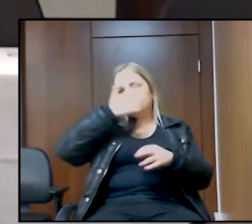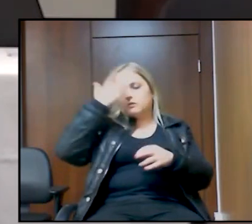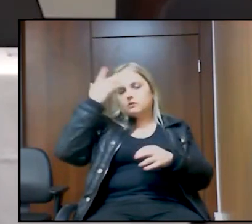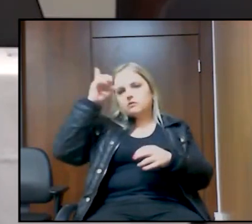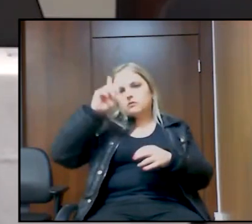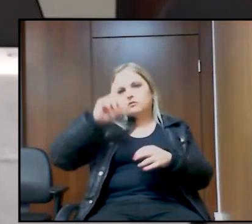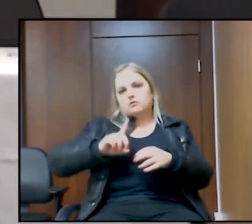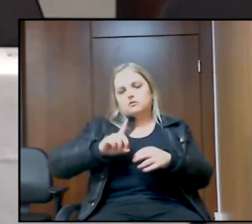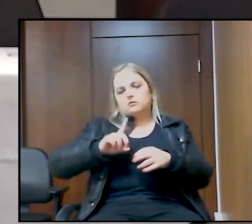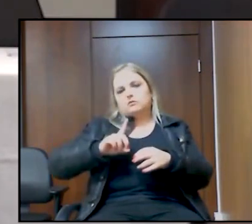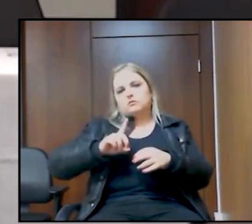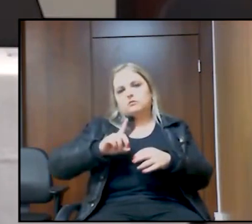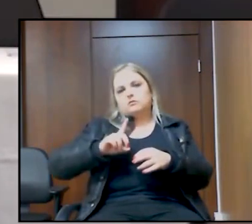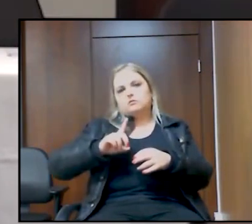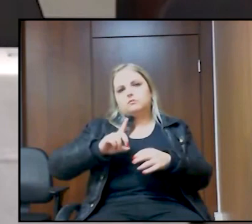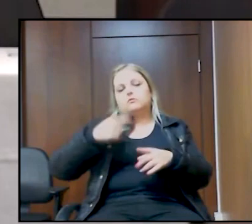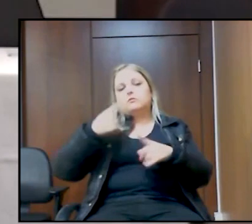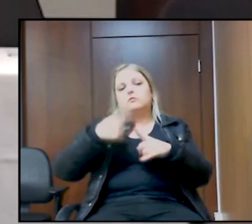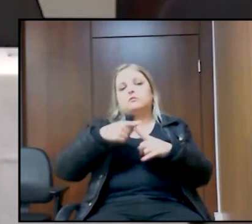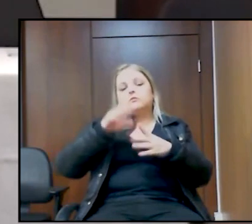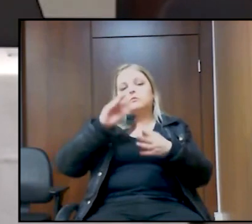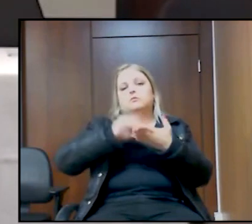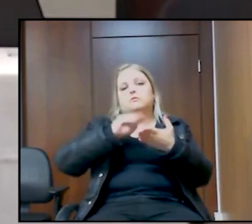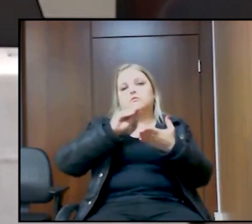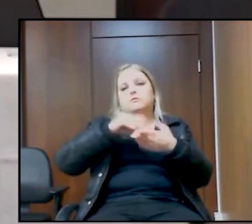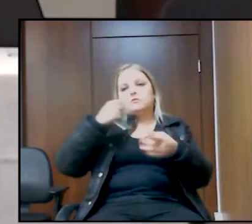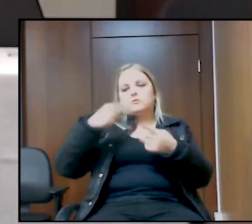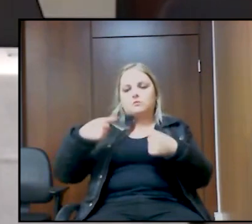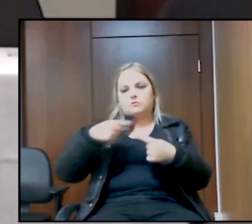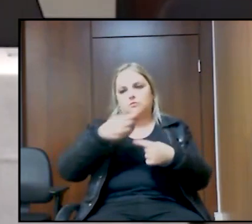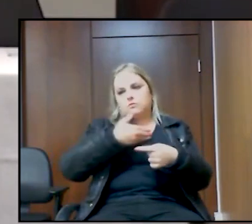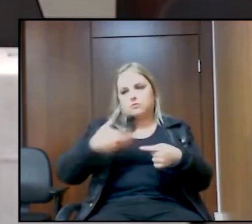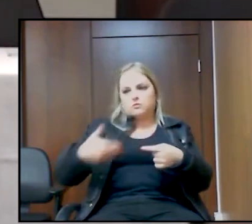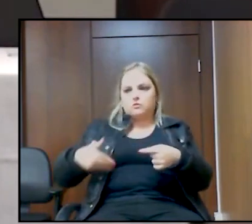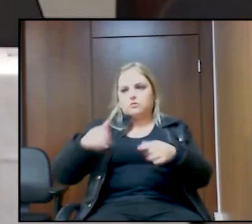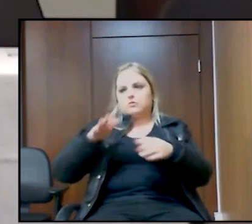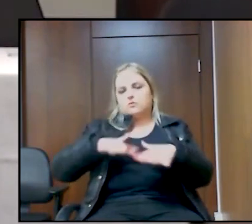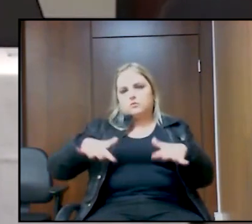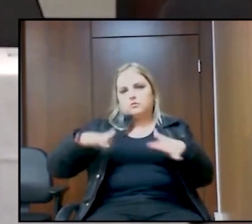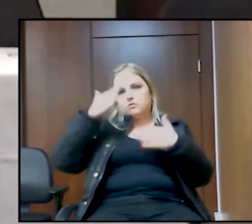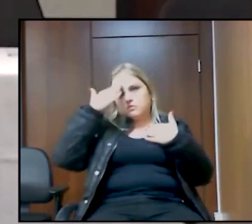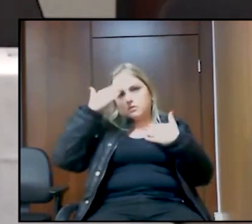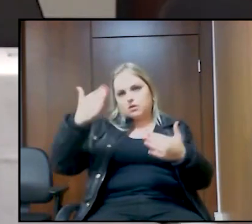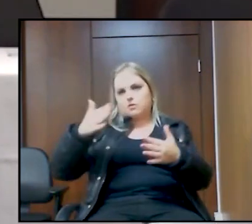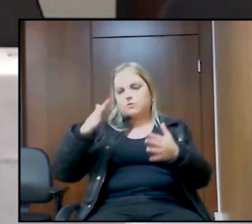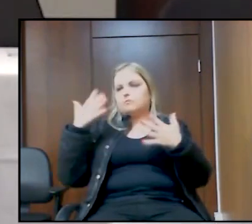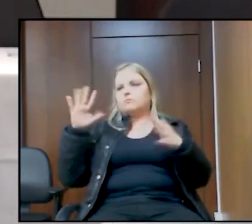nessa condição, por absoluta falta de política pública nessa área. Obrigado.